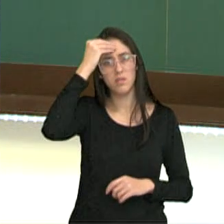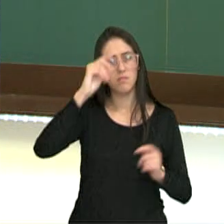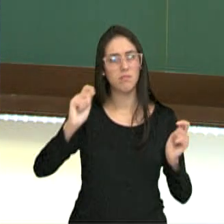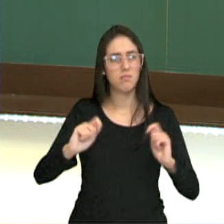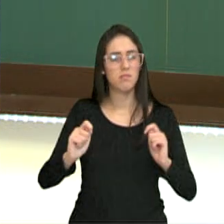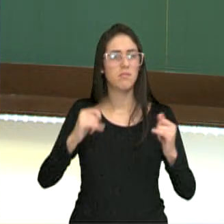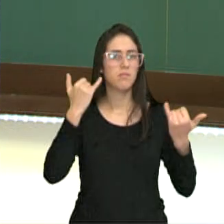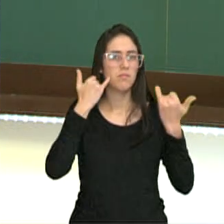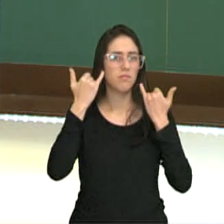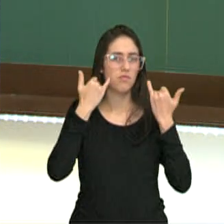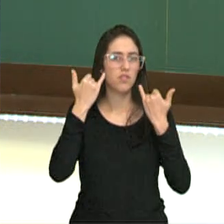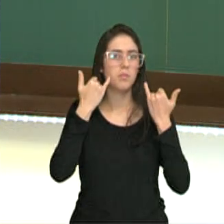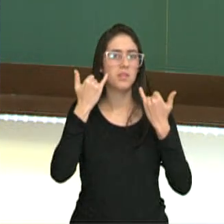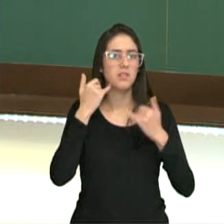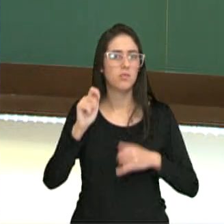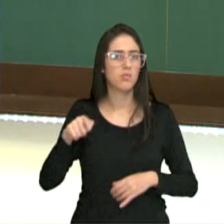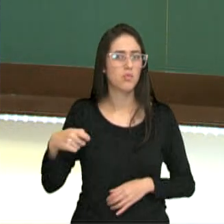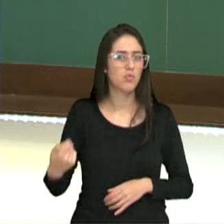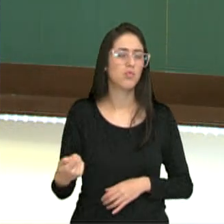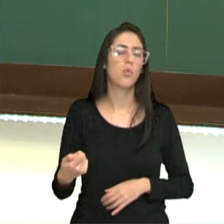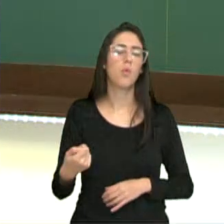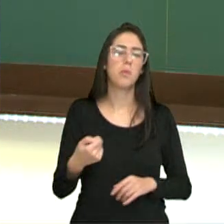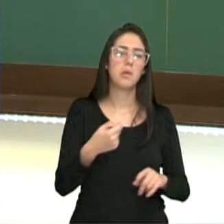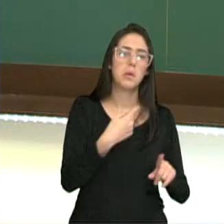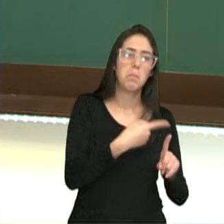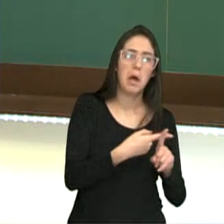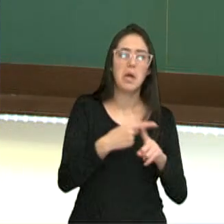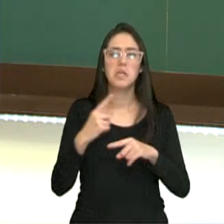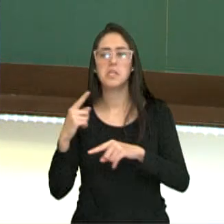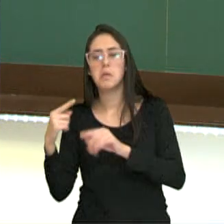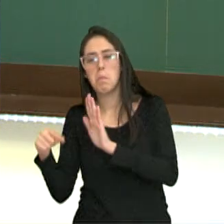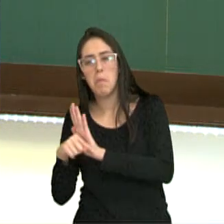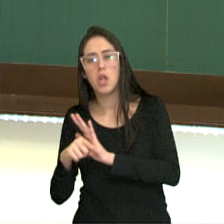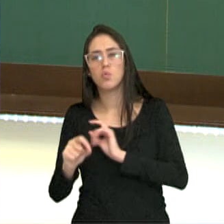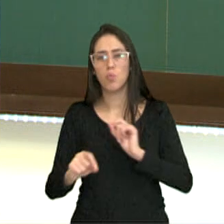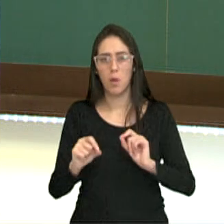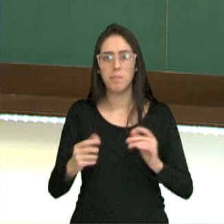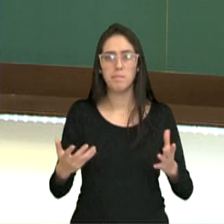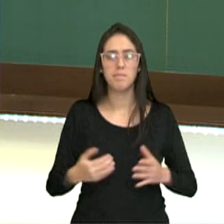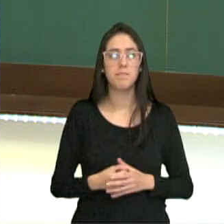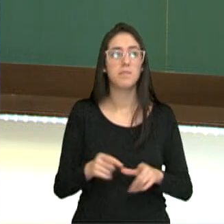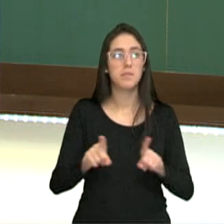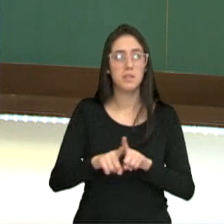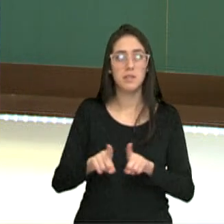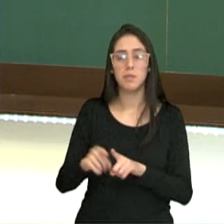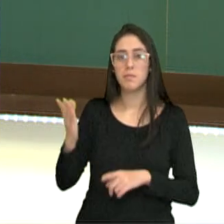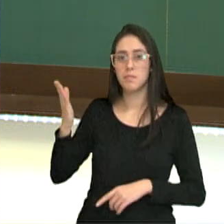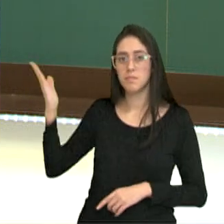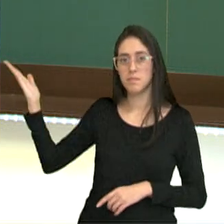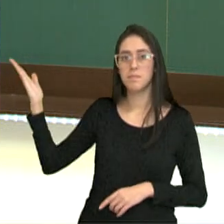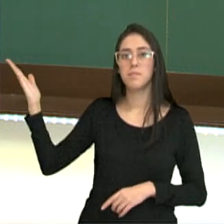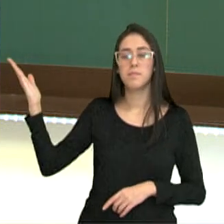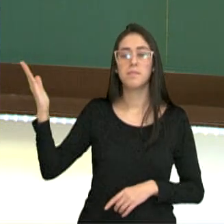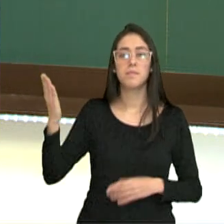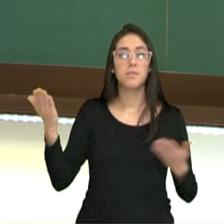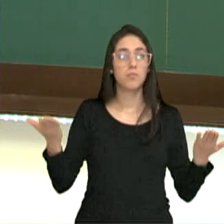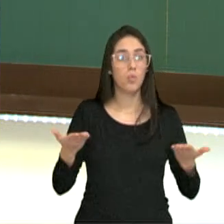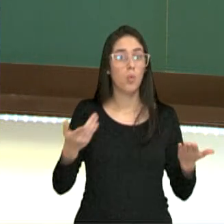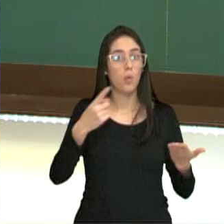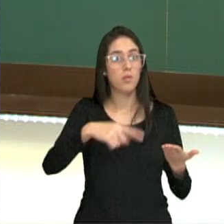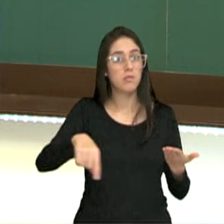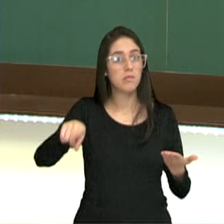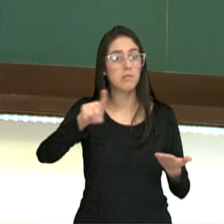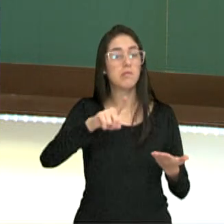essa informação sobre os sinais da função cosseno. E aqui também eu quero um olhar especial